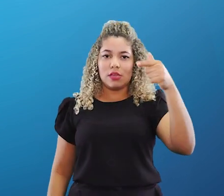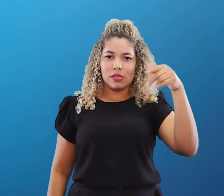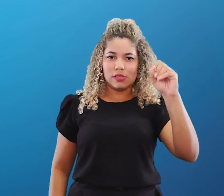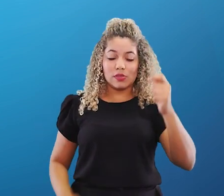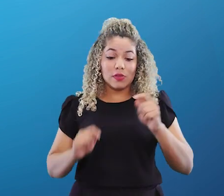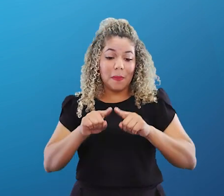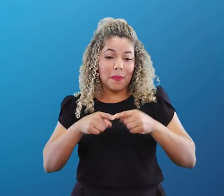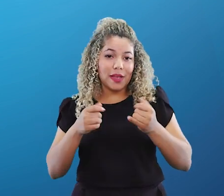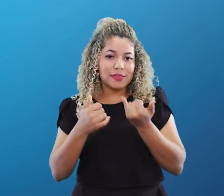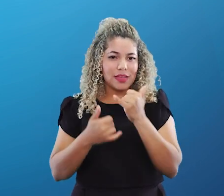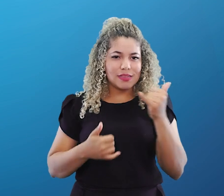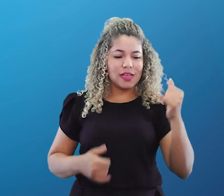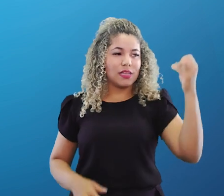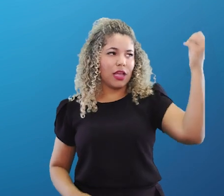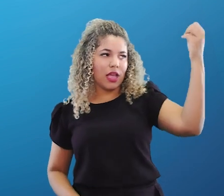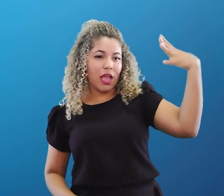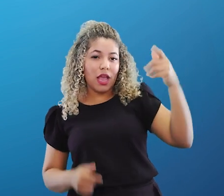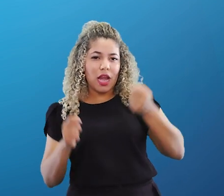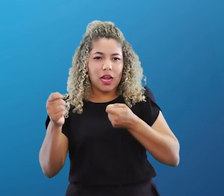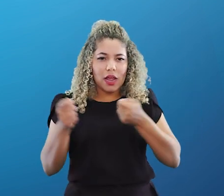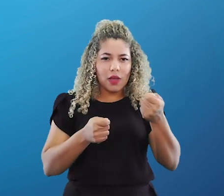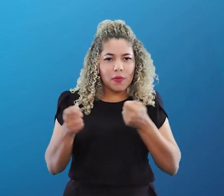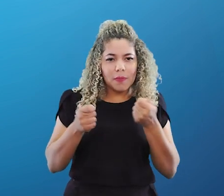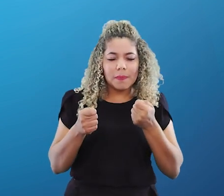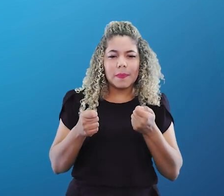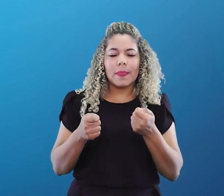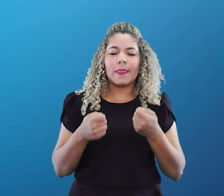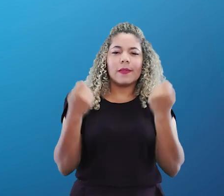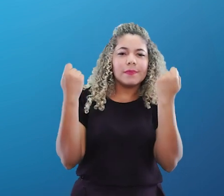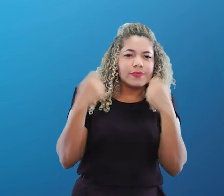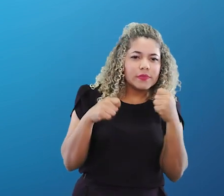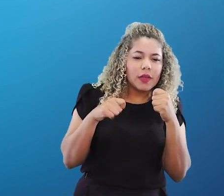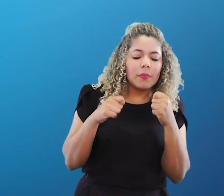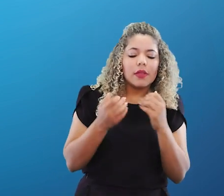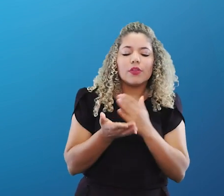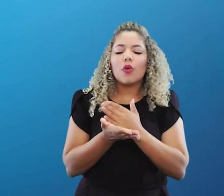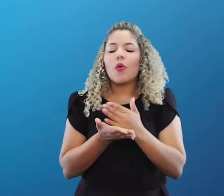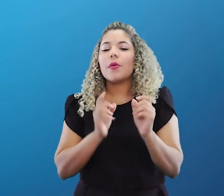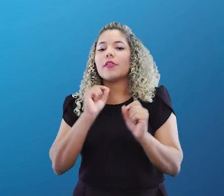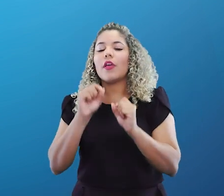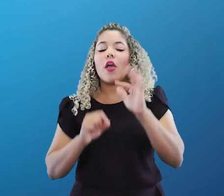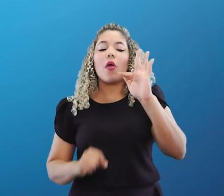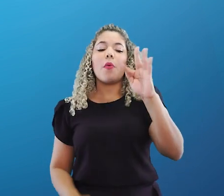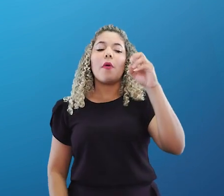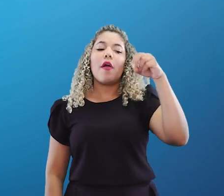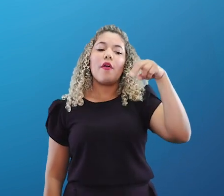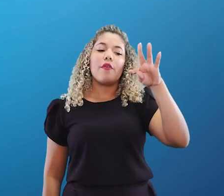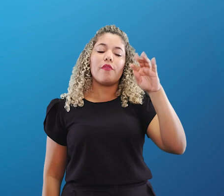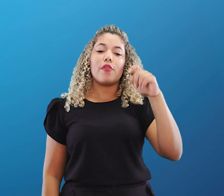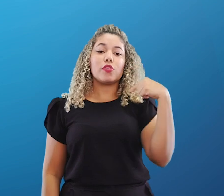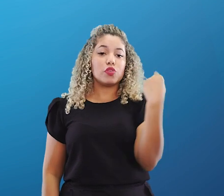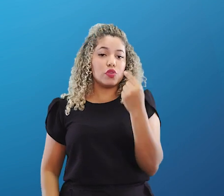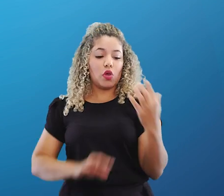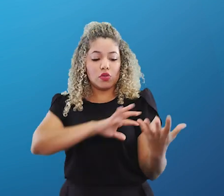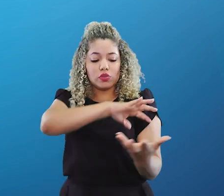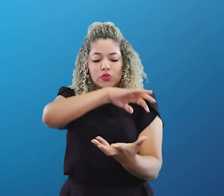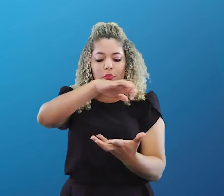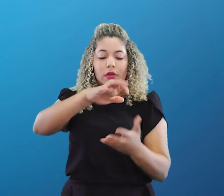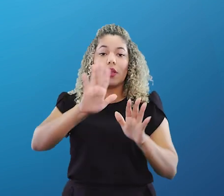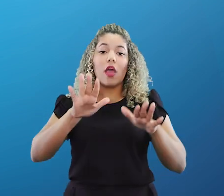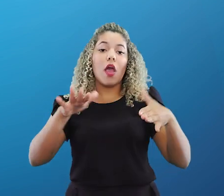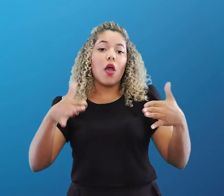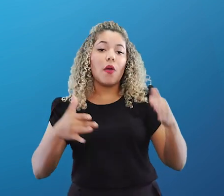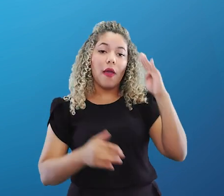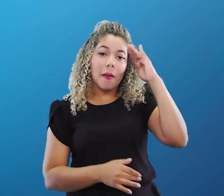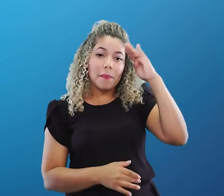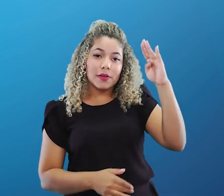ela controla essas frequências e ela precisa de uma fonte. No nosso caso, no nosso planeta, a principal